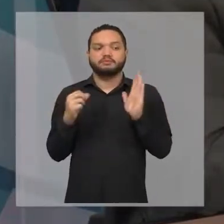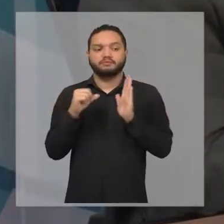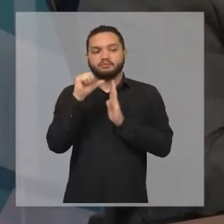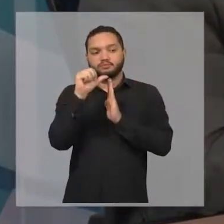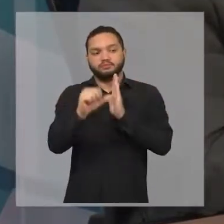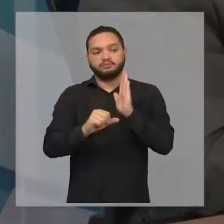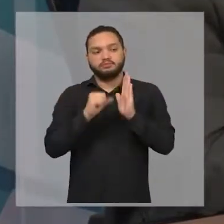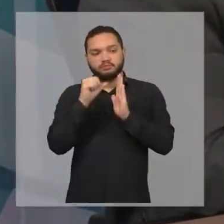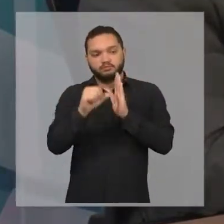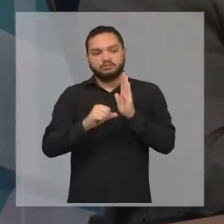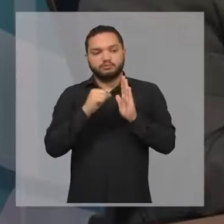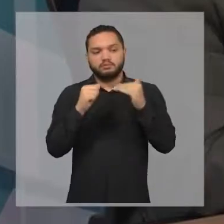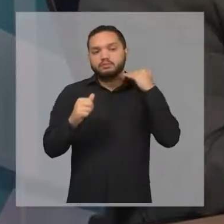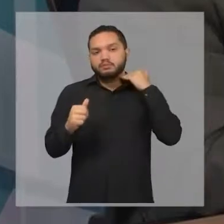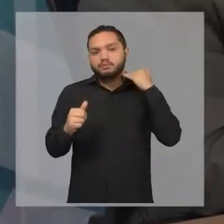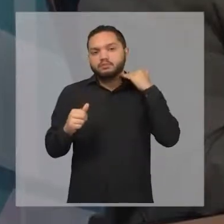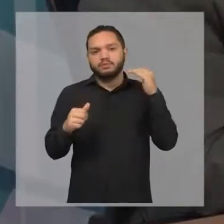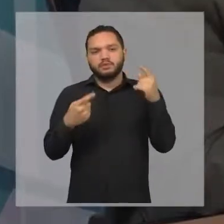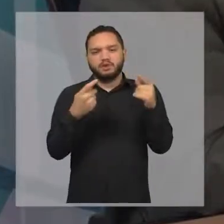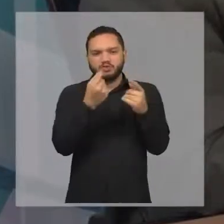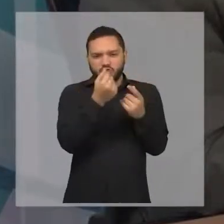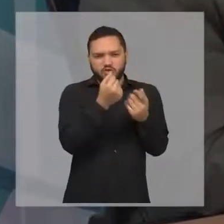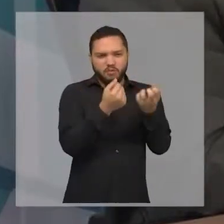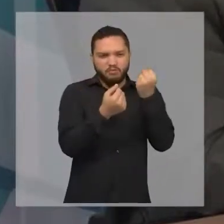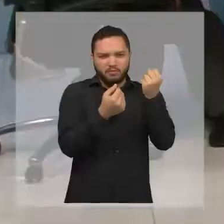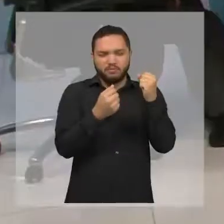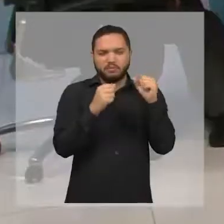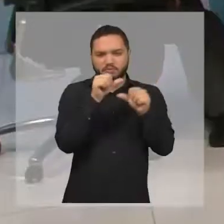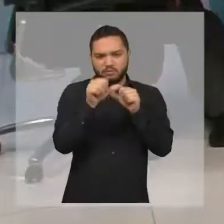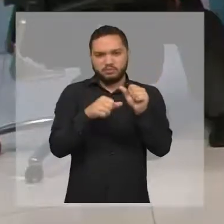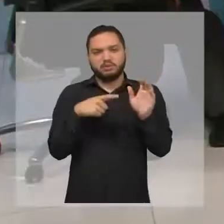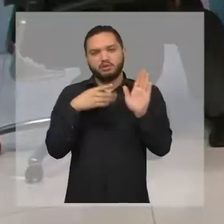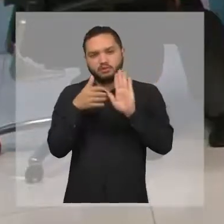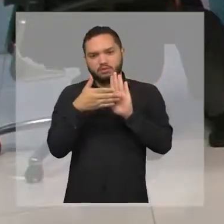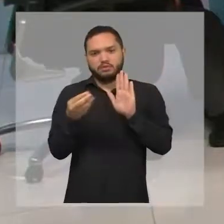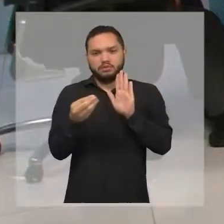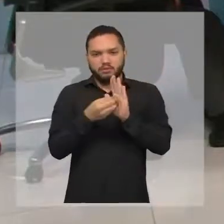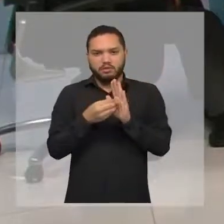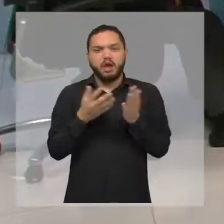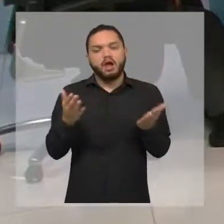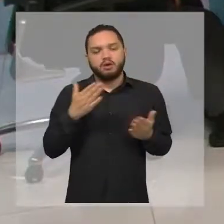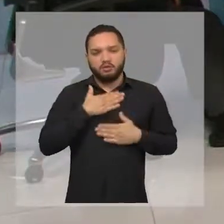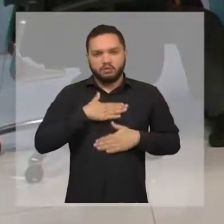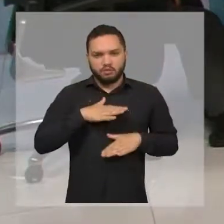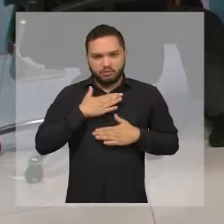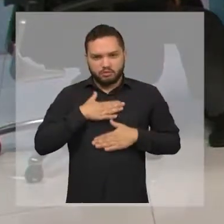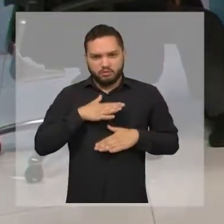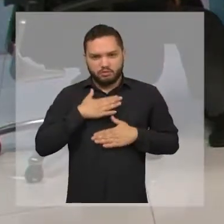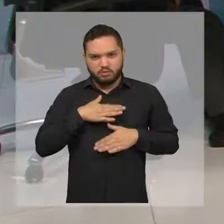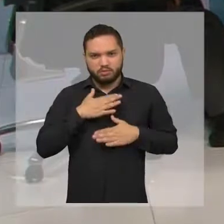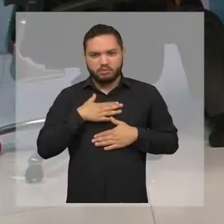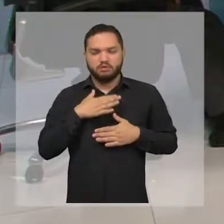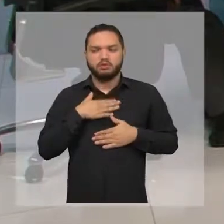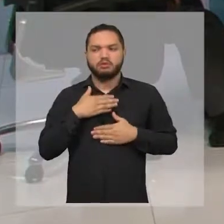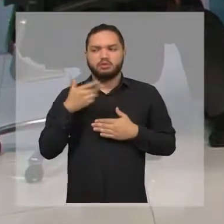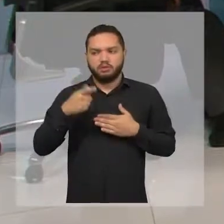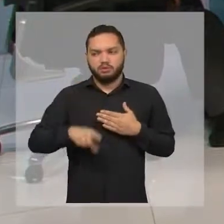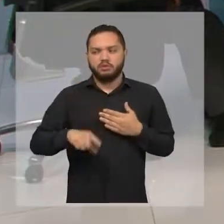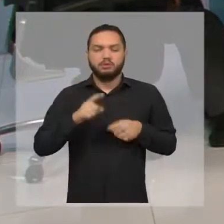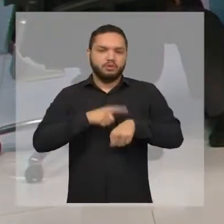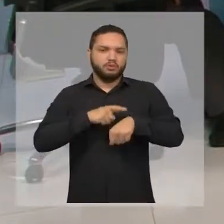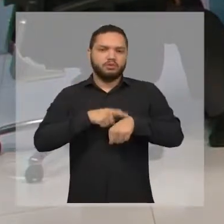A Prefeitura investe no transporte público para melhorar a vida das famílias em Fortaleza. Criou o Bilhetinho, passagem gratuita